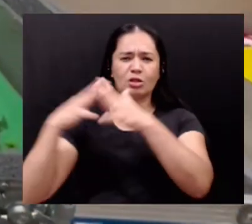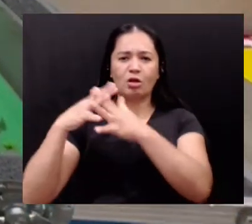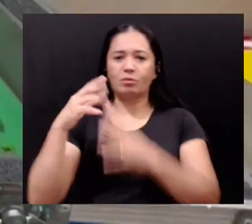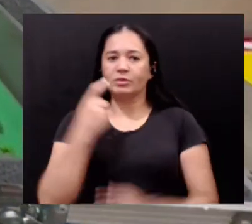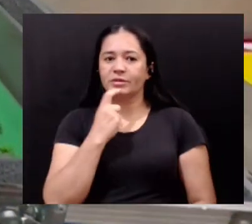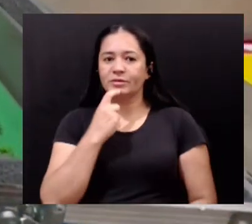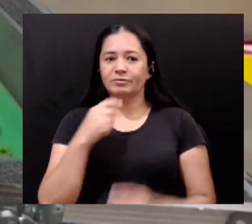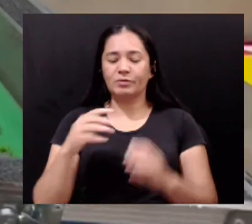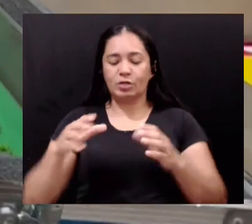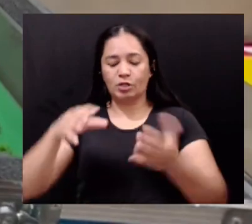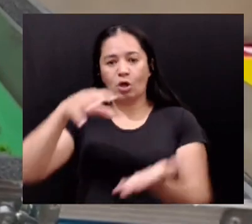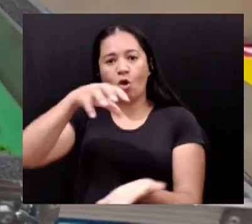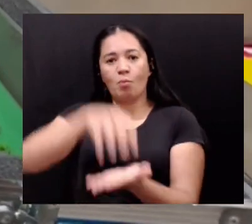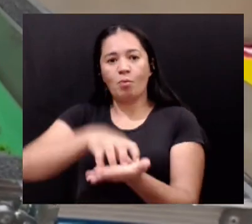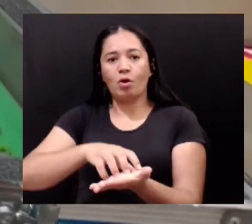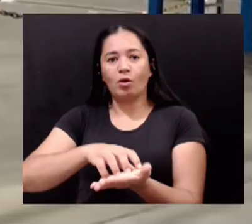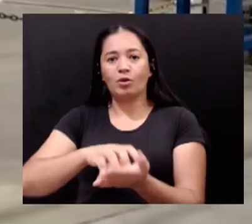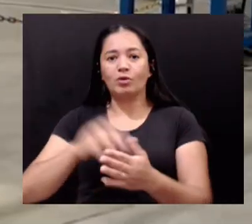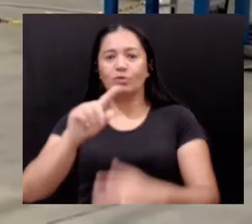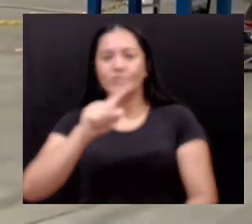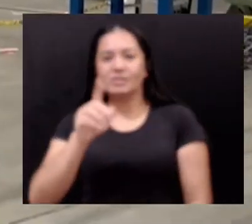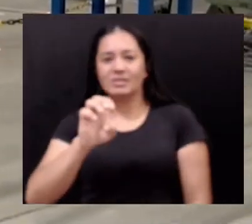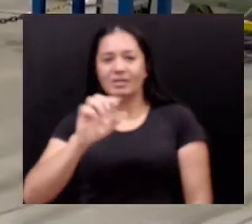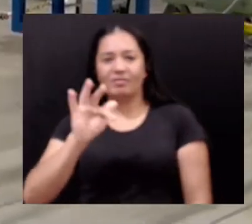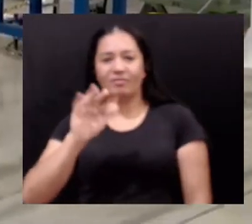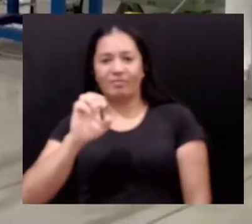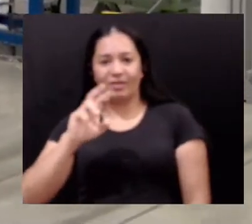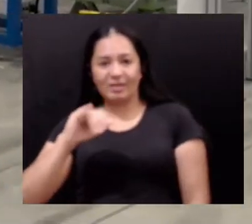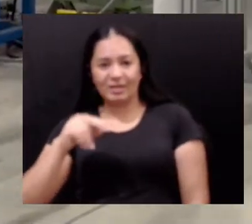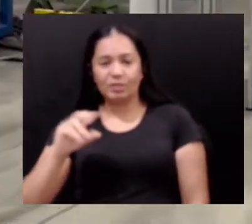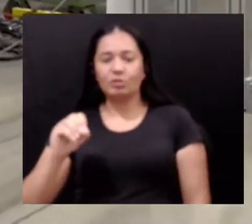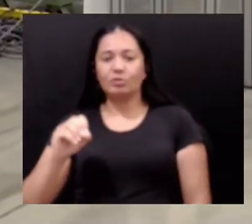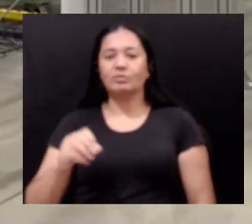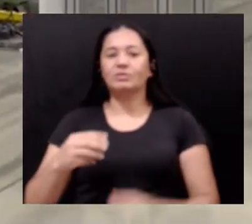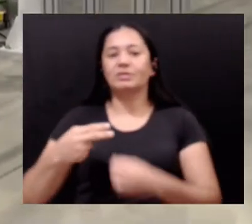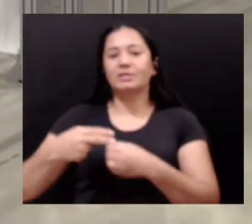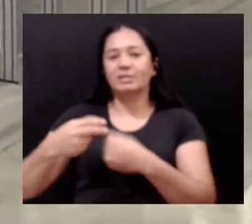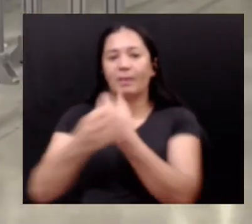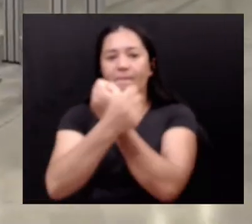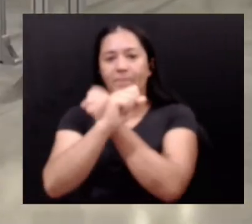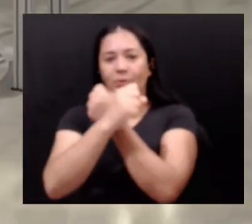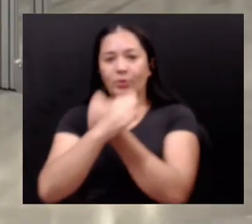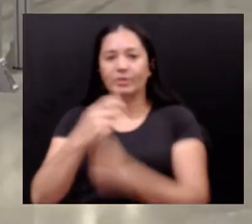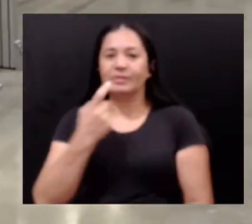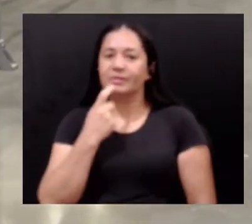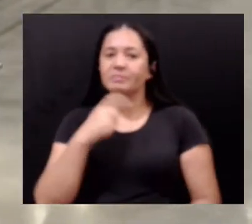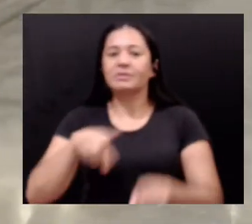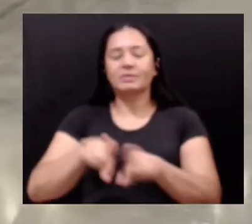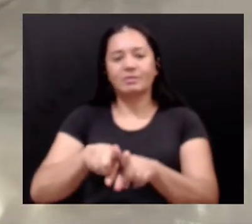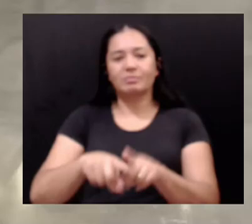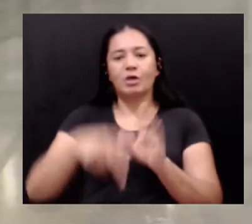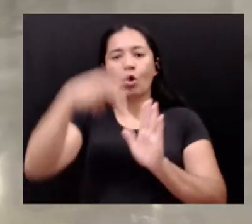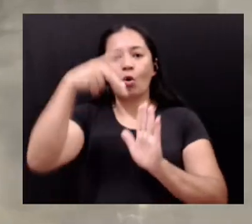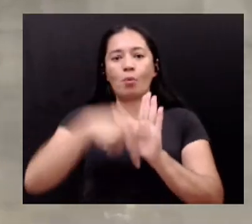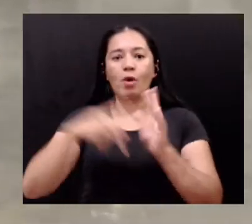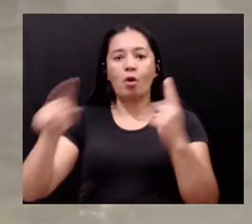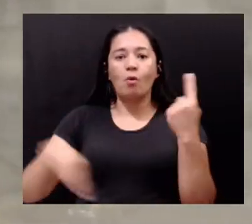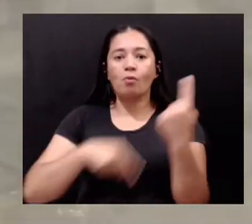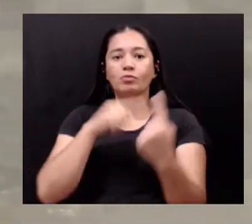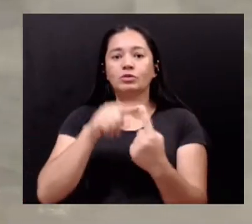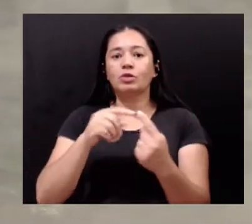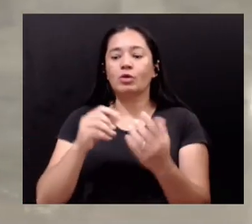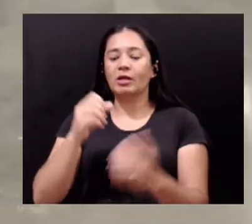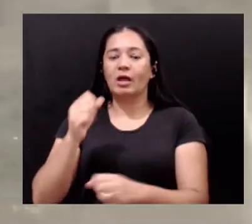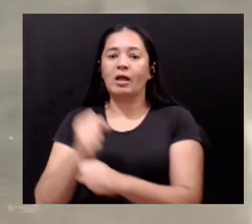da Unicamp, e o Campus 1, da PUC Campinas. A ideia do projeto é criar um distrito de